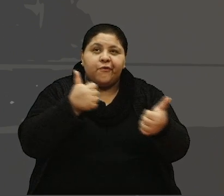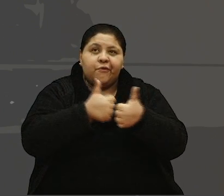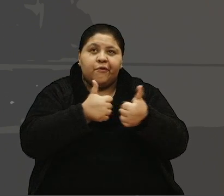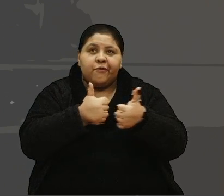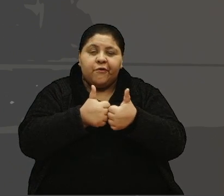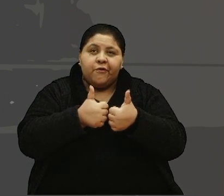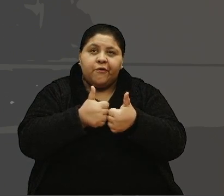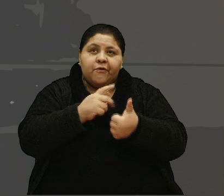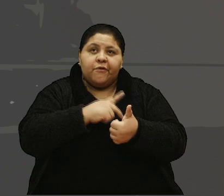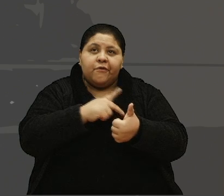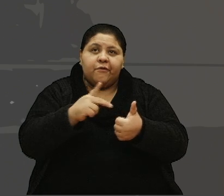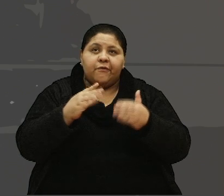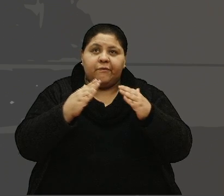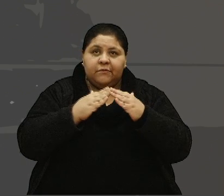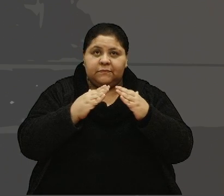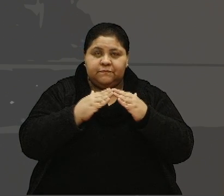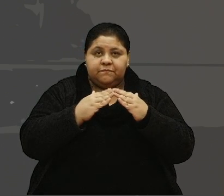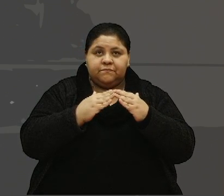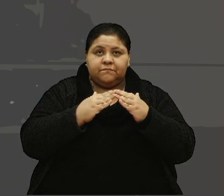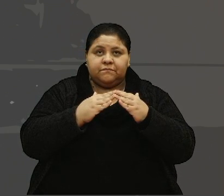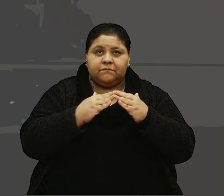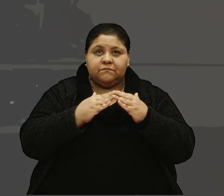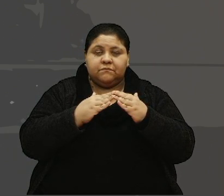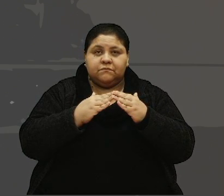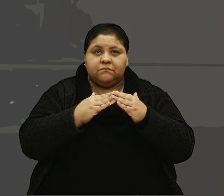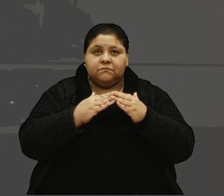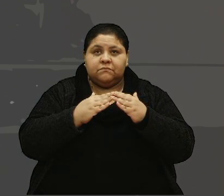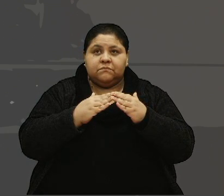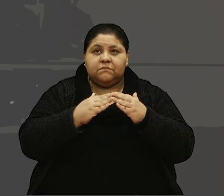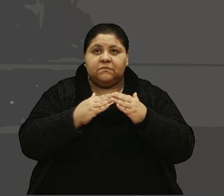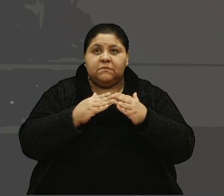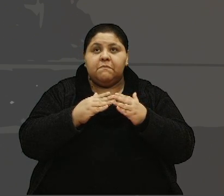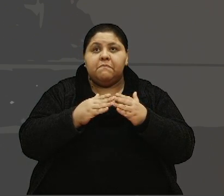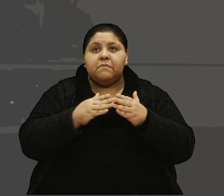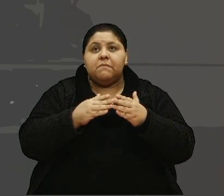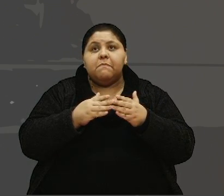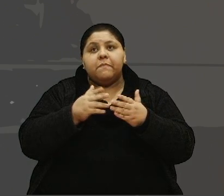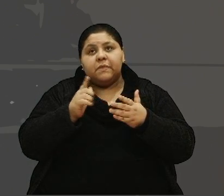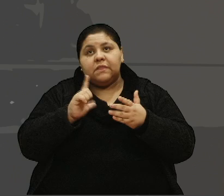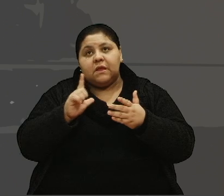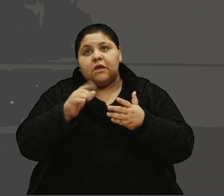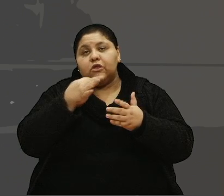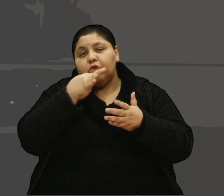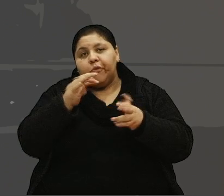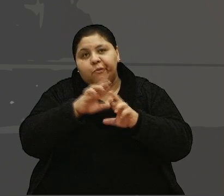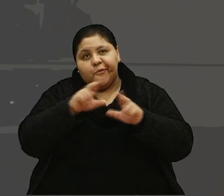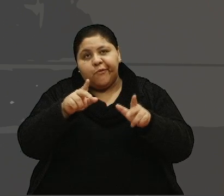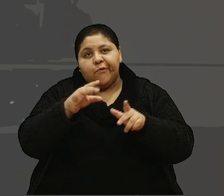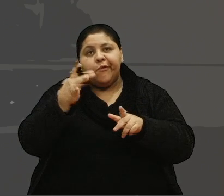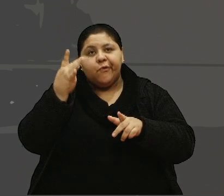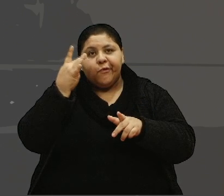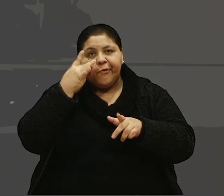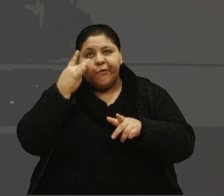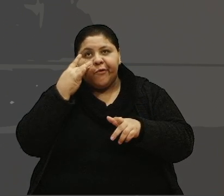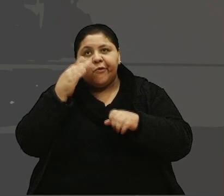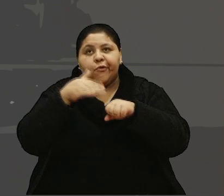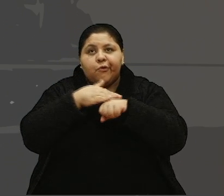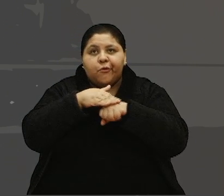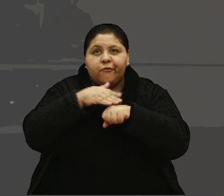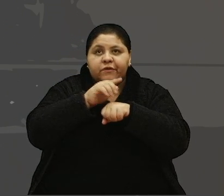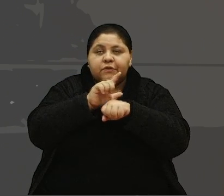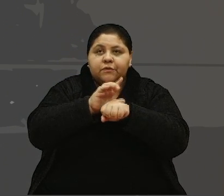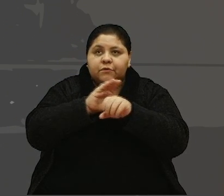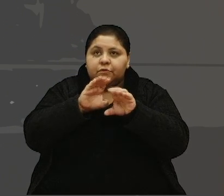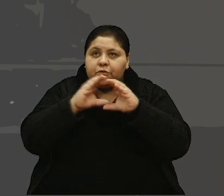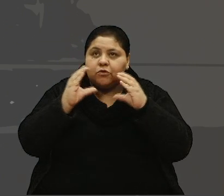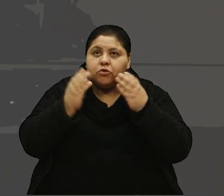nosso presidente da casa, mesmo sendo da oposição, e lá presente, discursando para aquela comunidade com